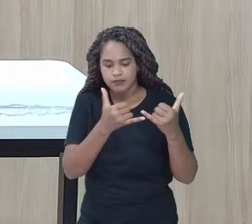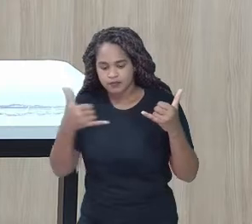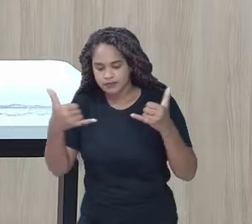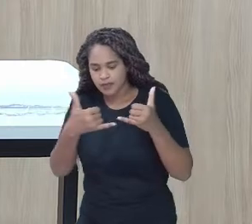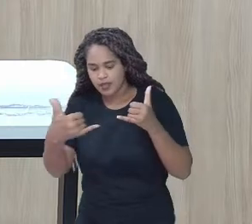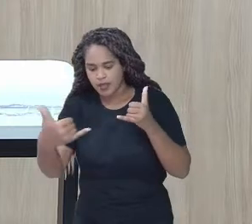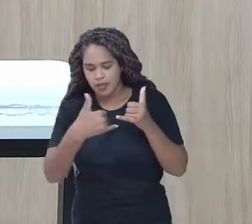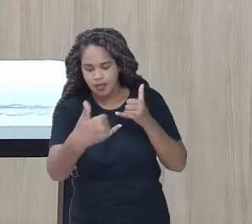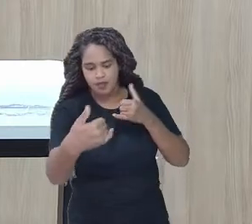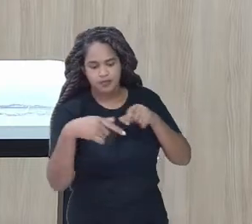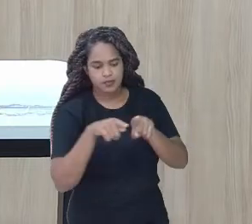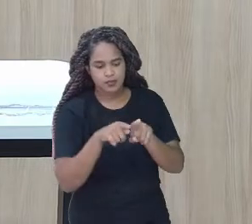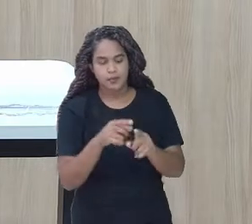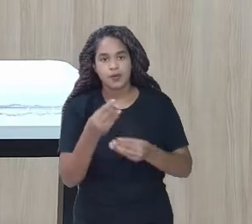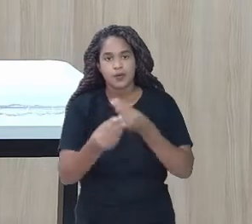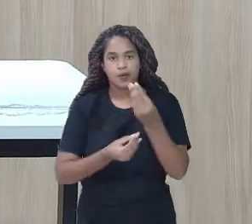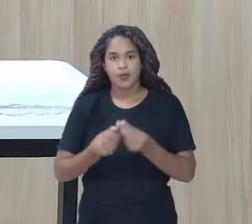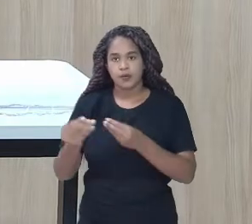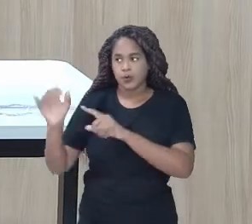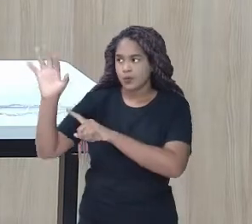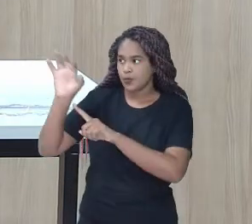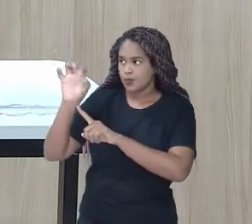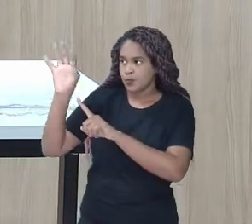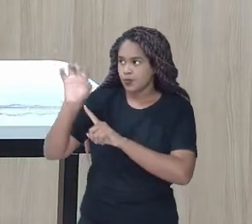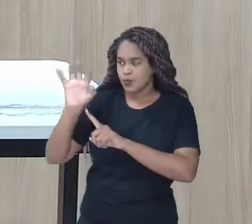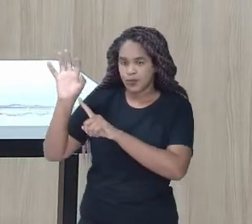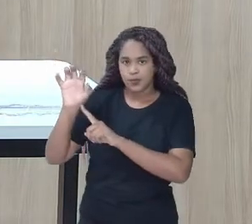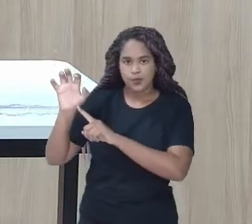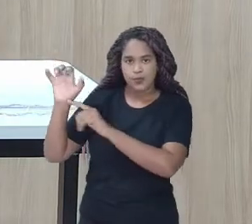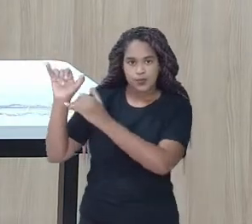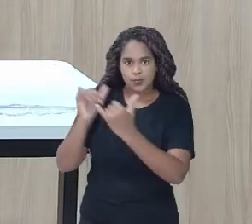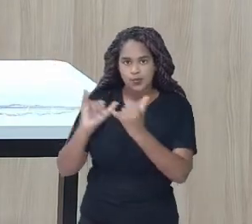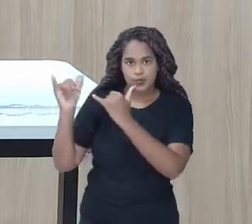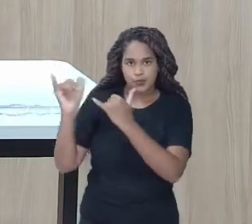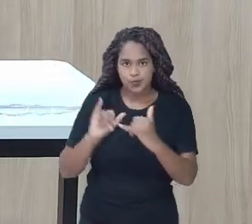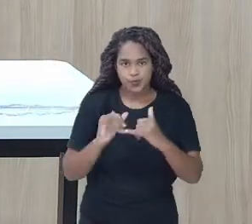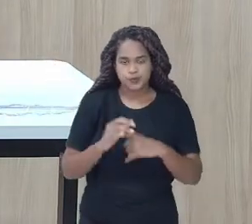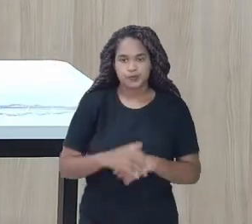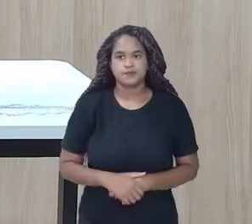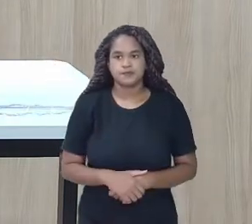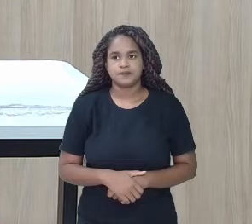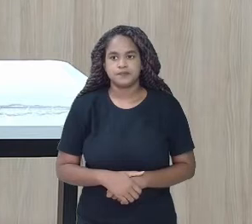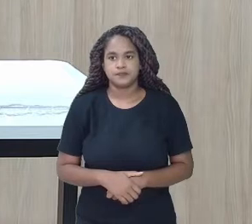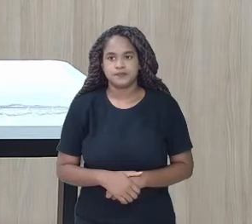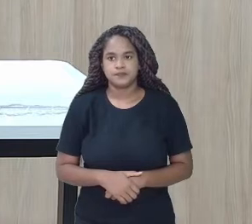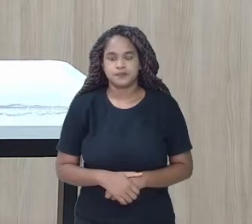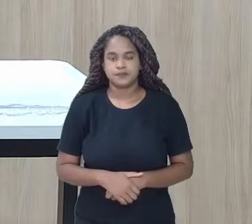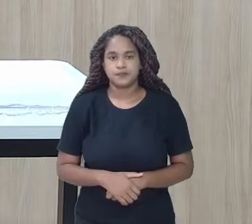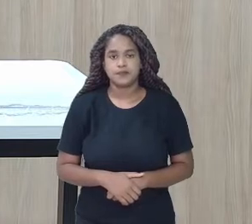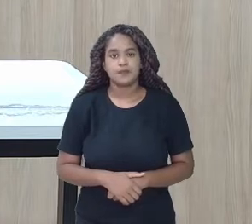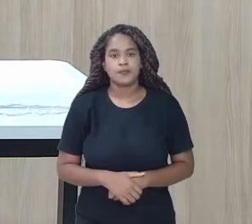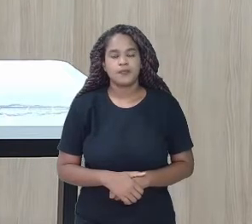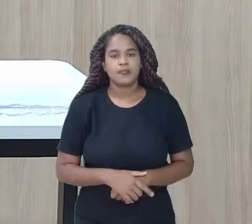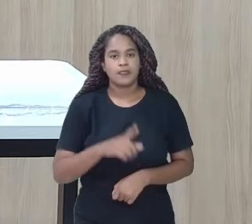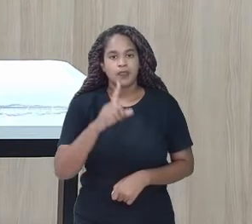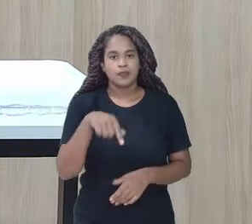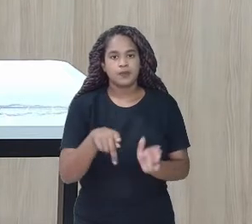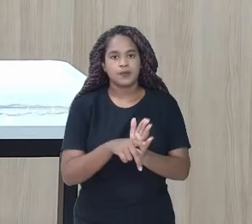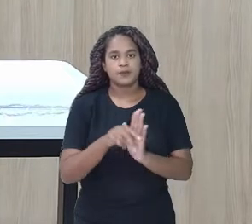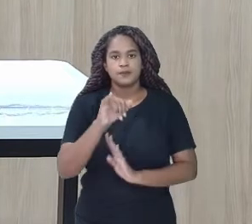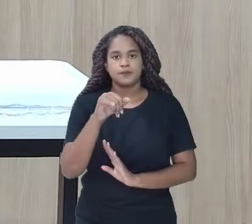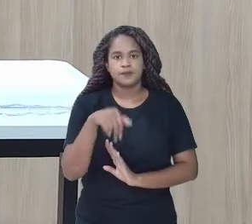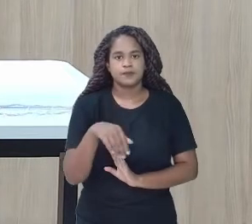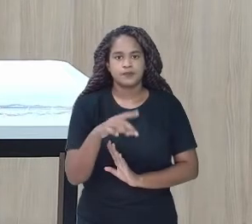sempre conectados com os capacitores e também com os resistores. Então, são os